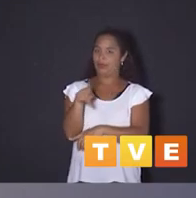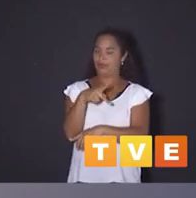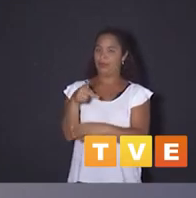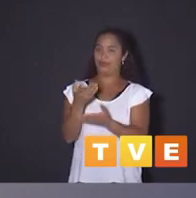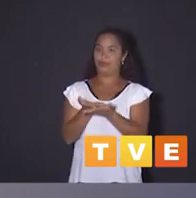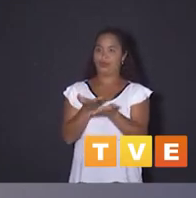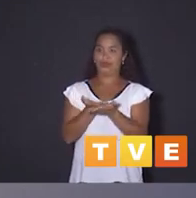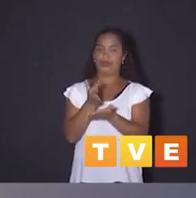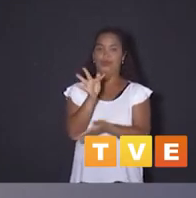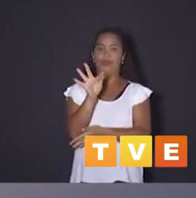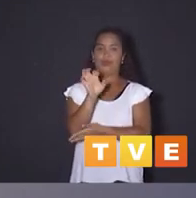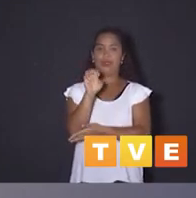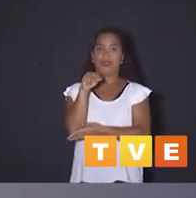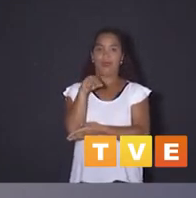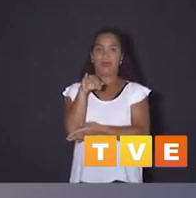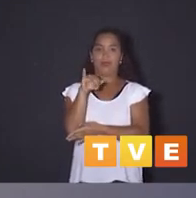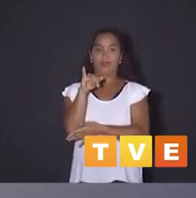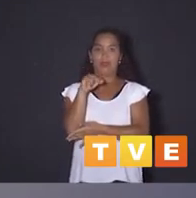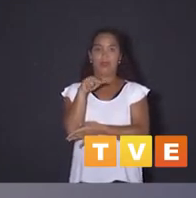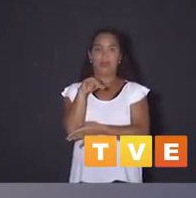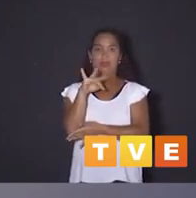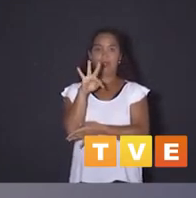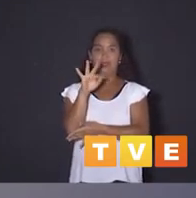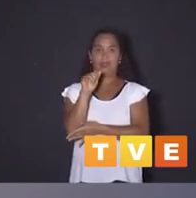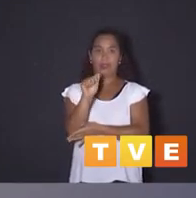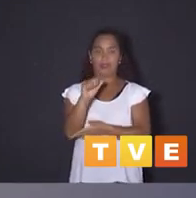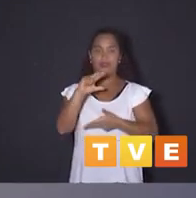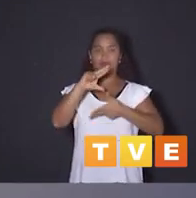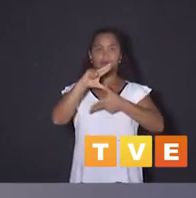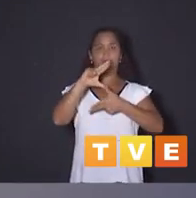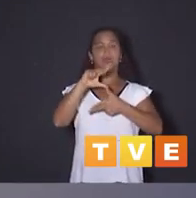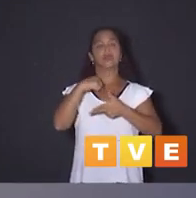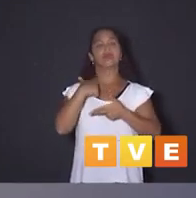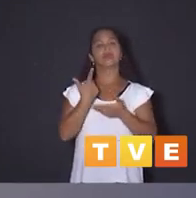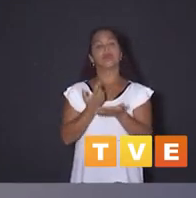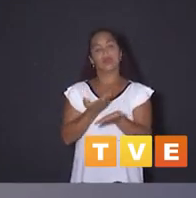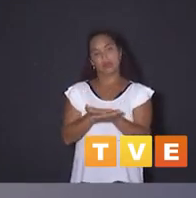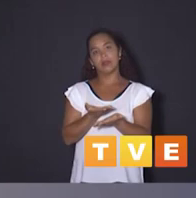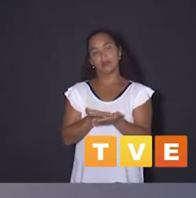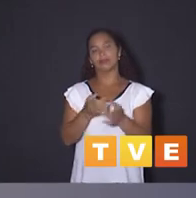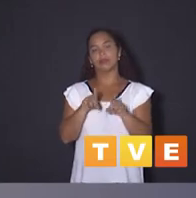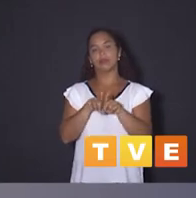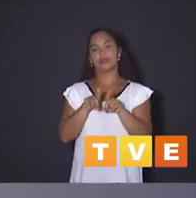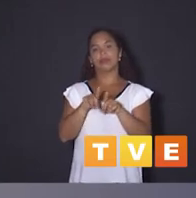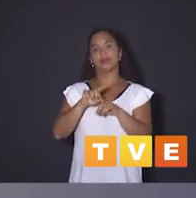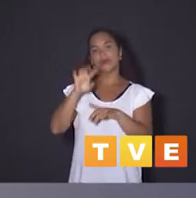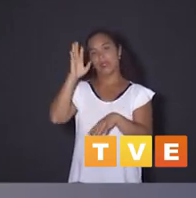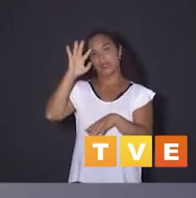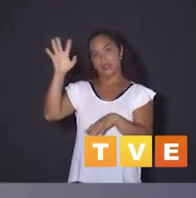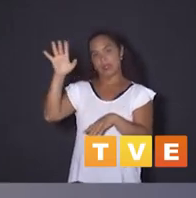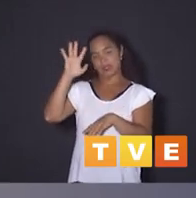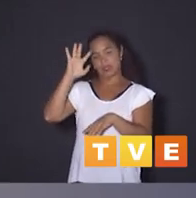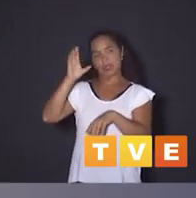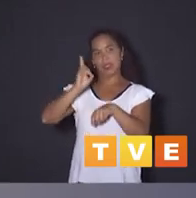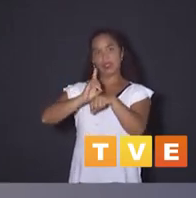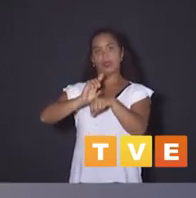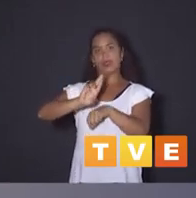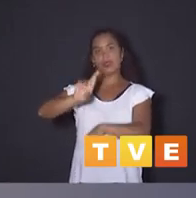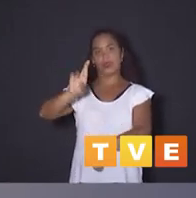da universidade federal da bahia e tem desenvolvido essas reflexões para a minha tese de doutorado e eu tenho pensado